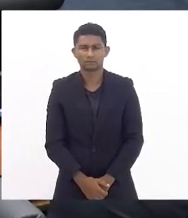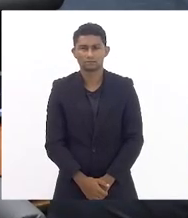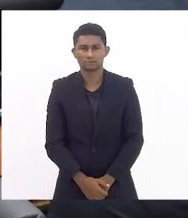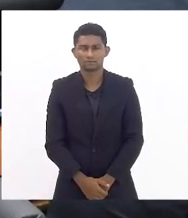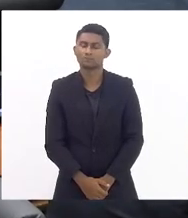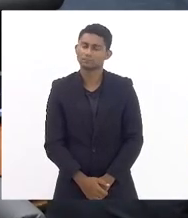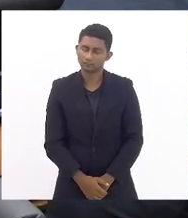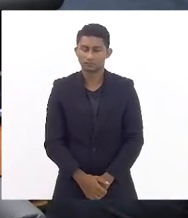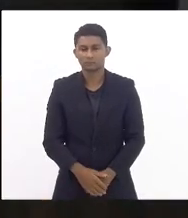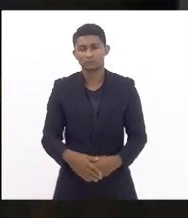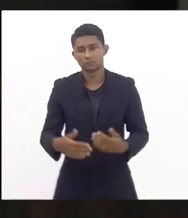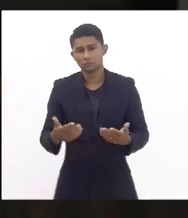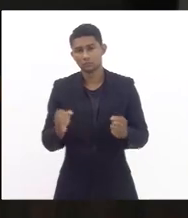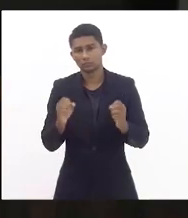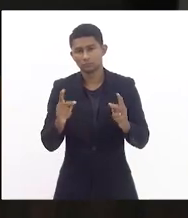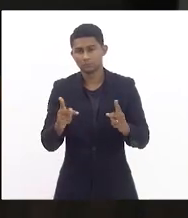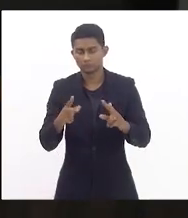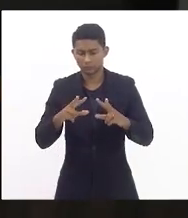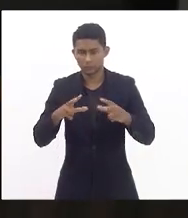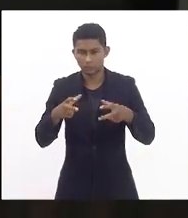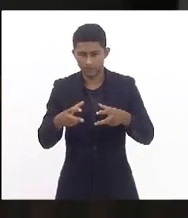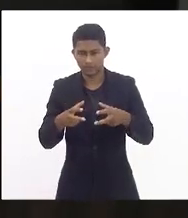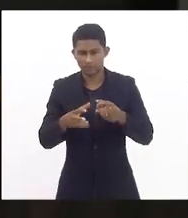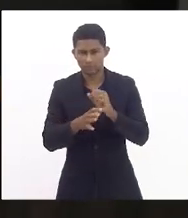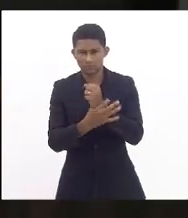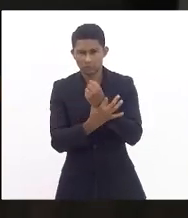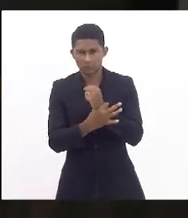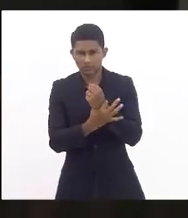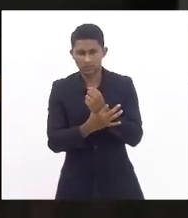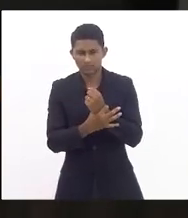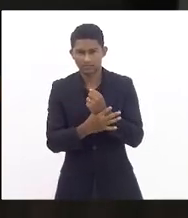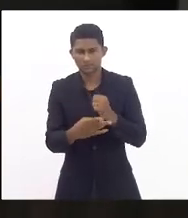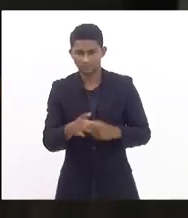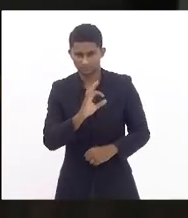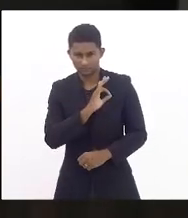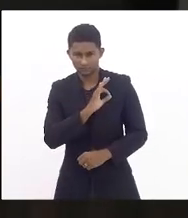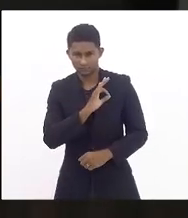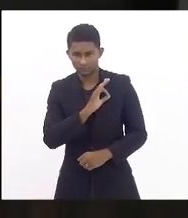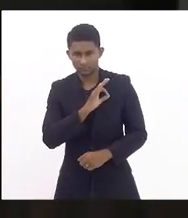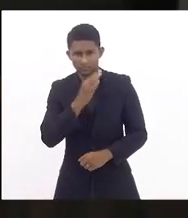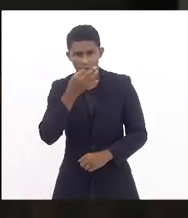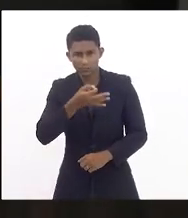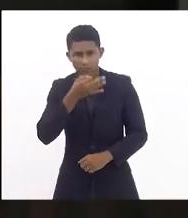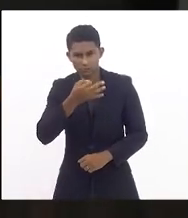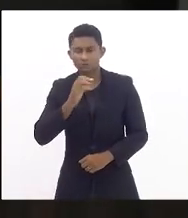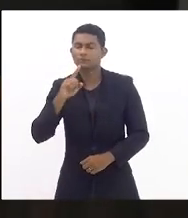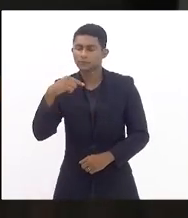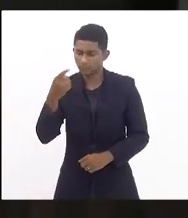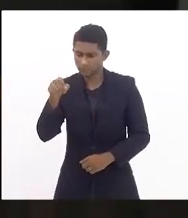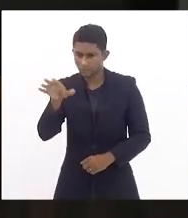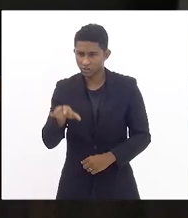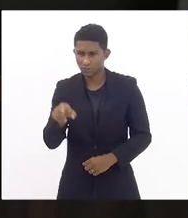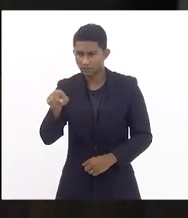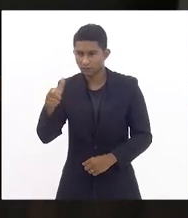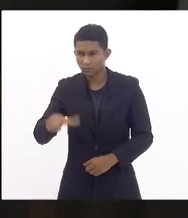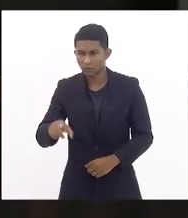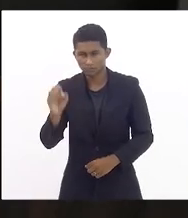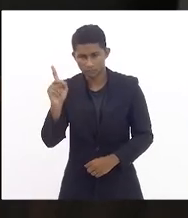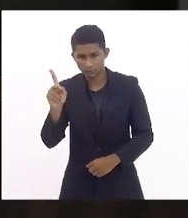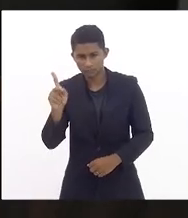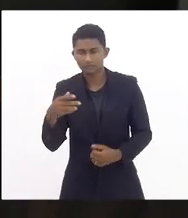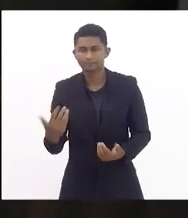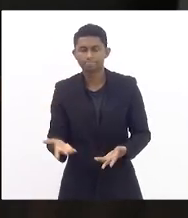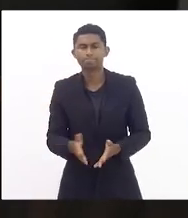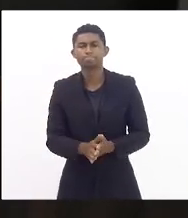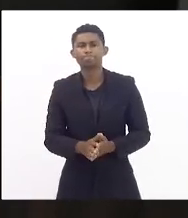Tá, eu vou passar para Comissão de Segurança Pública, Ação de Polícia. Em seguida, vou chamar a deputada enfermeira. Delegado